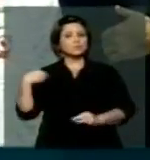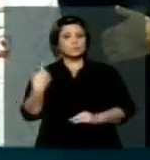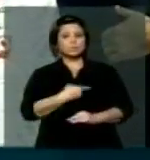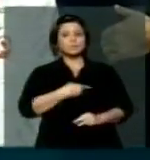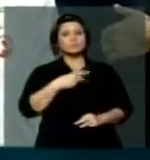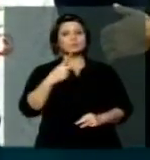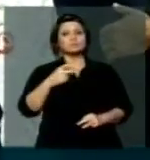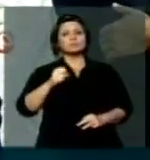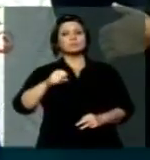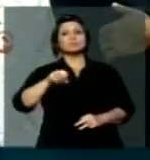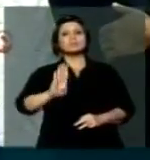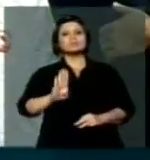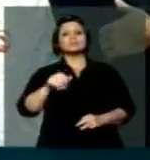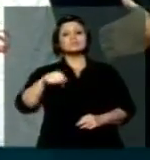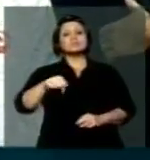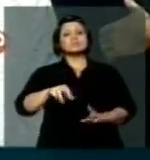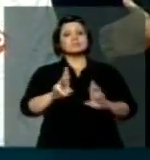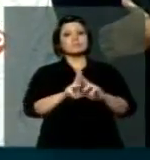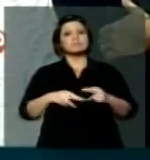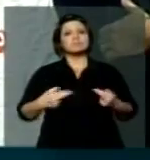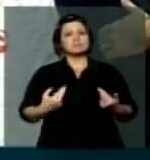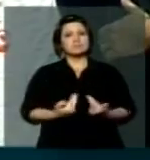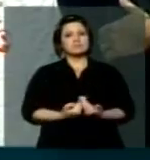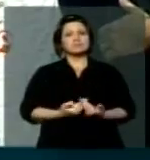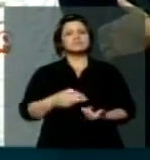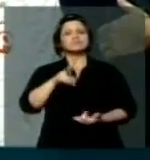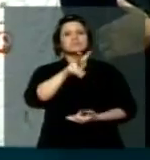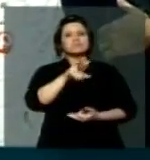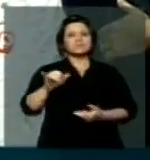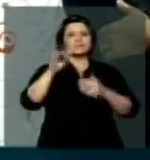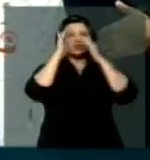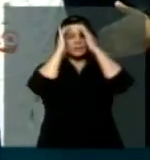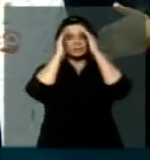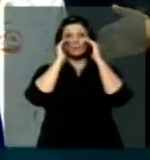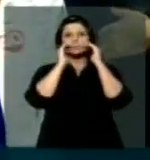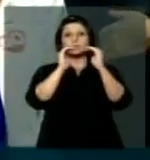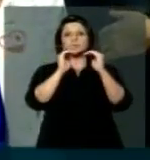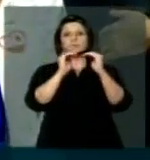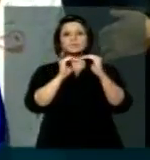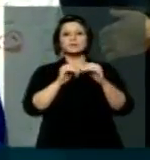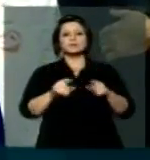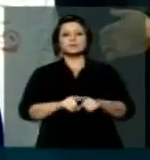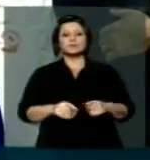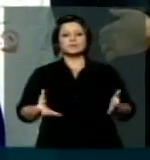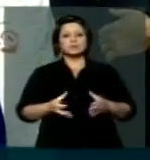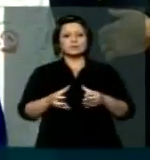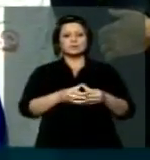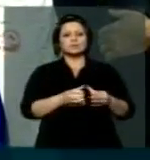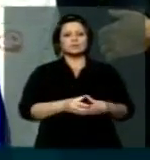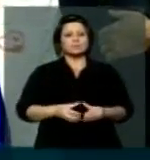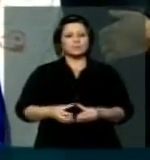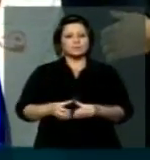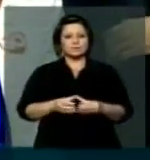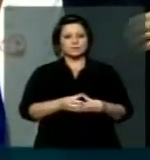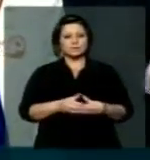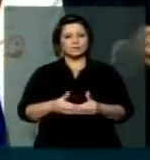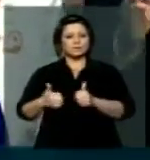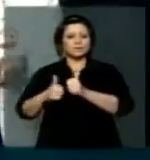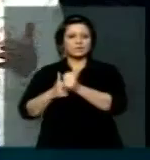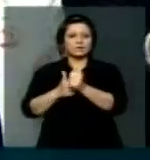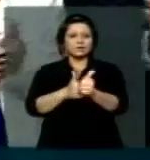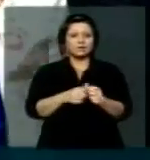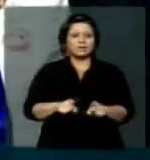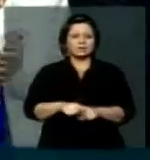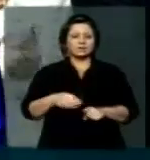todos do PSB aqui que estamos reunidos, haveremos de honrar, Amaral, sob o teu comando partidário, a trajetória